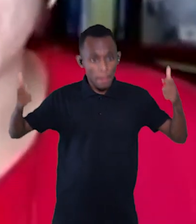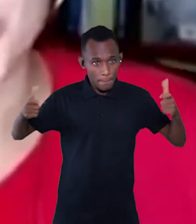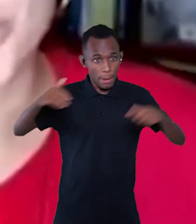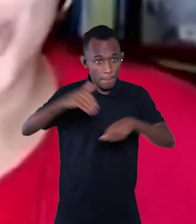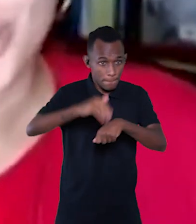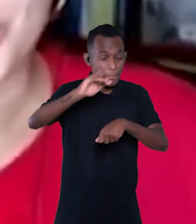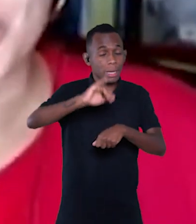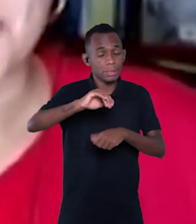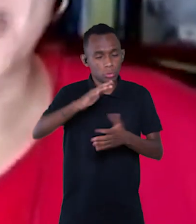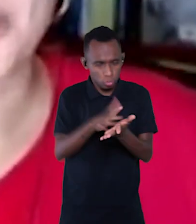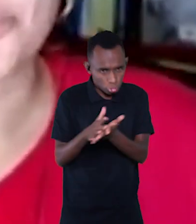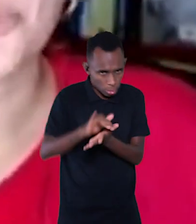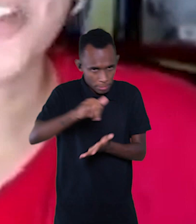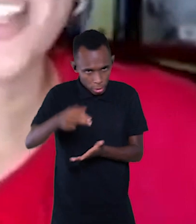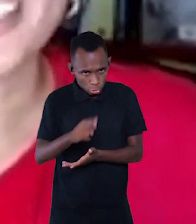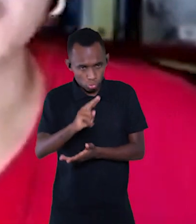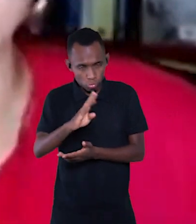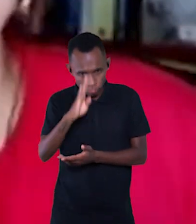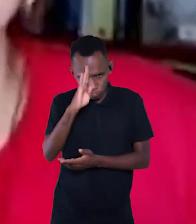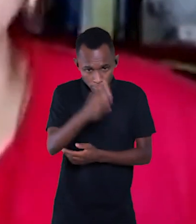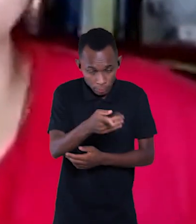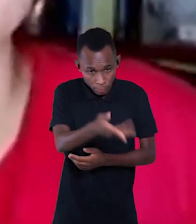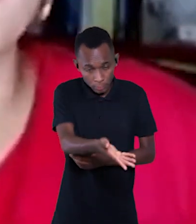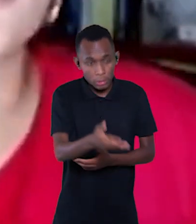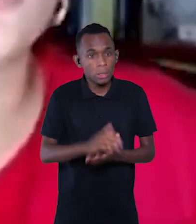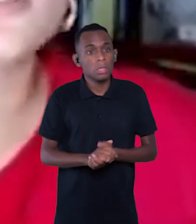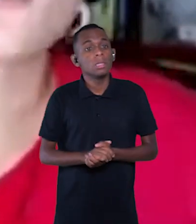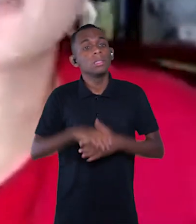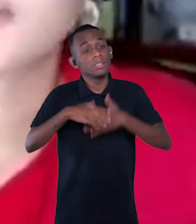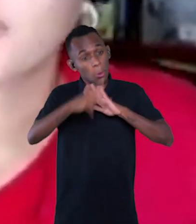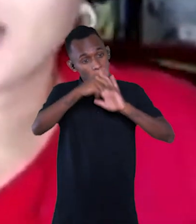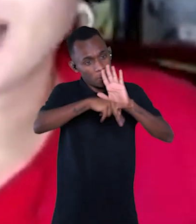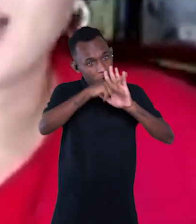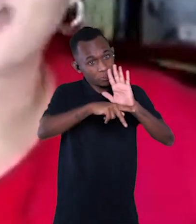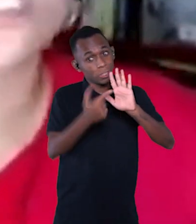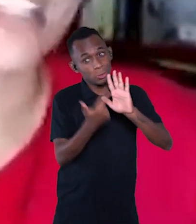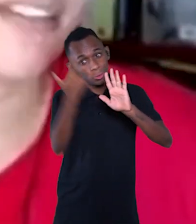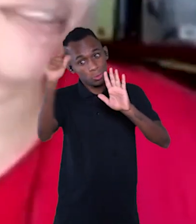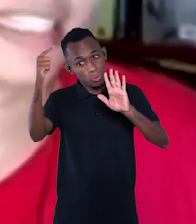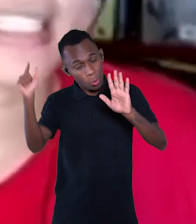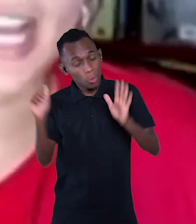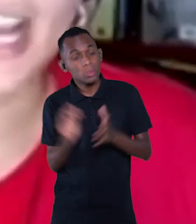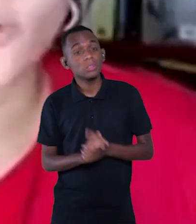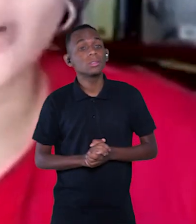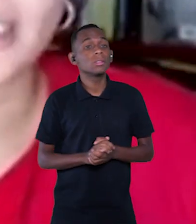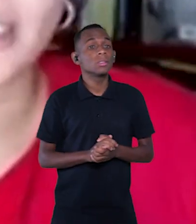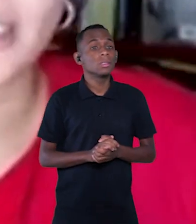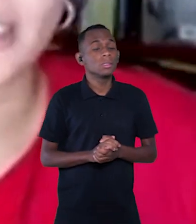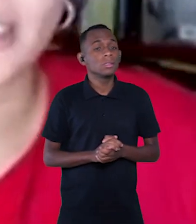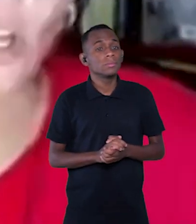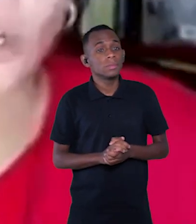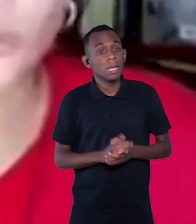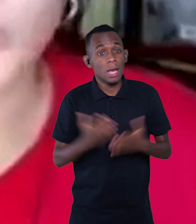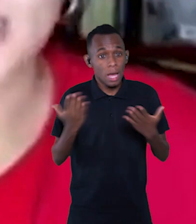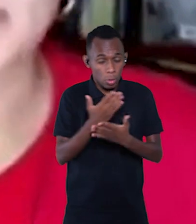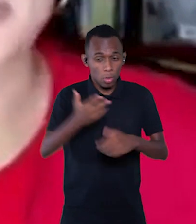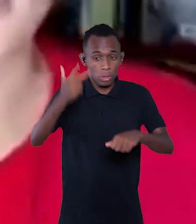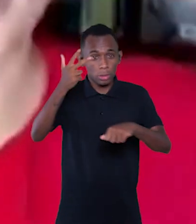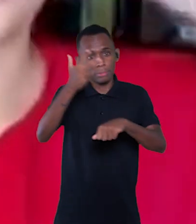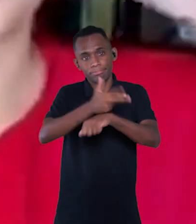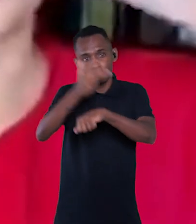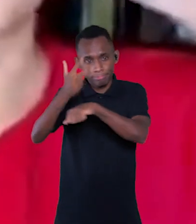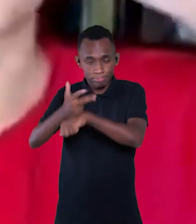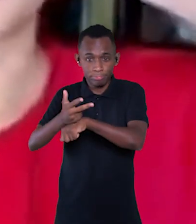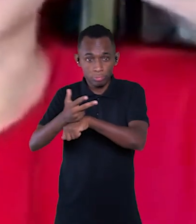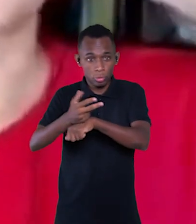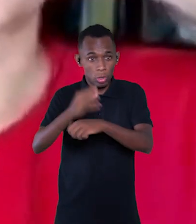expandir o projeto do Samba da Ju. Então, essas são as novas ousadias musicais. A gente deve lançar agora também os 2 clipes